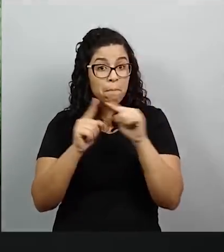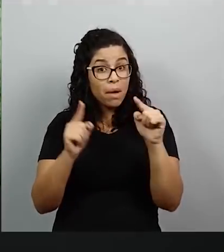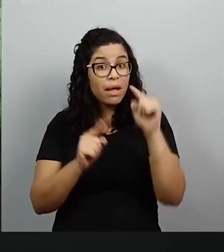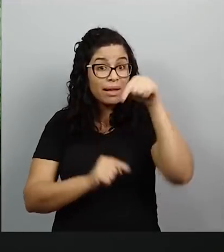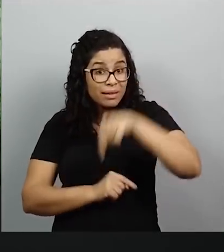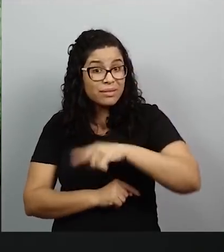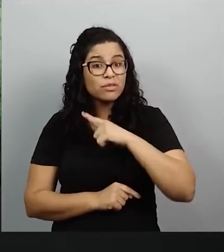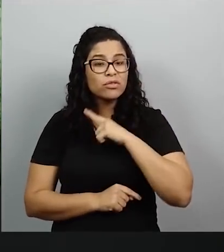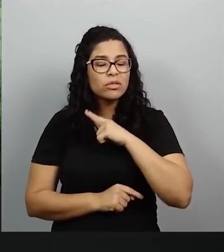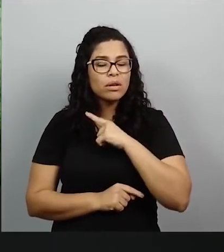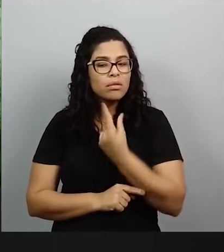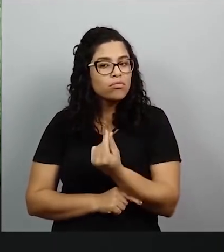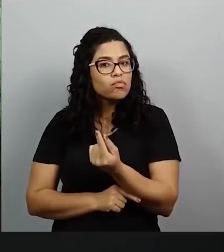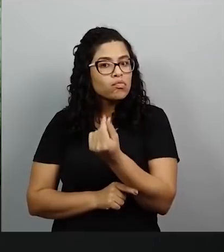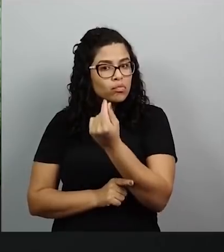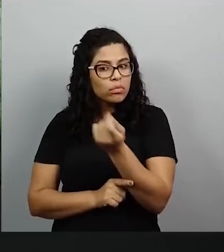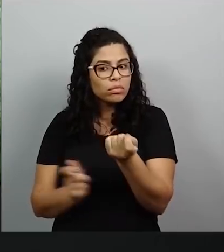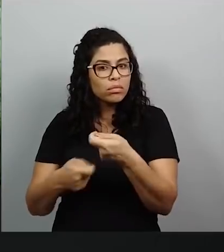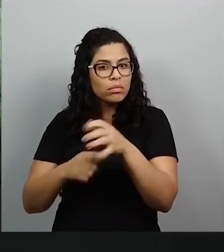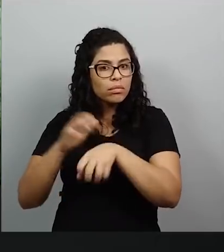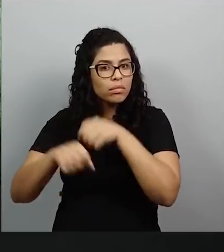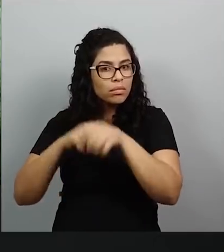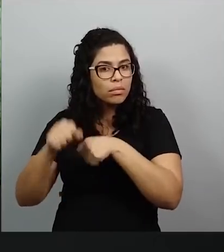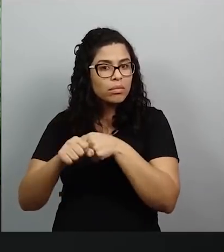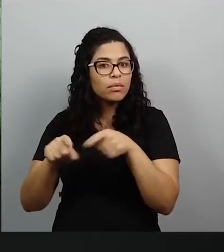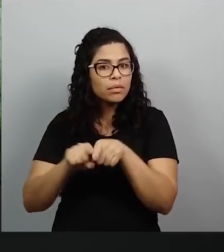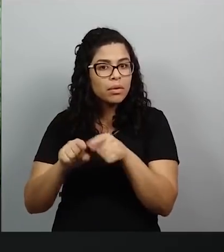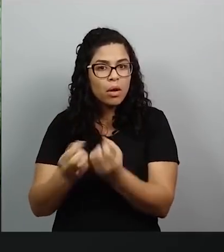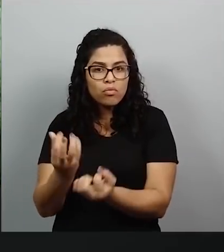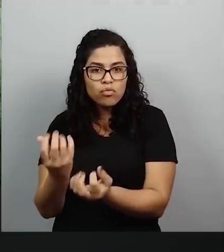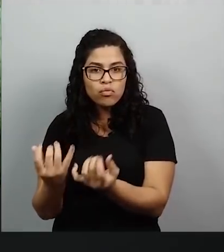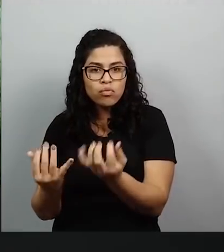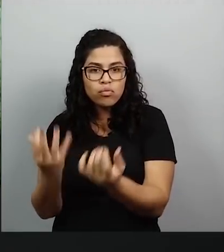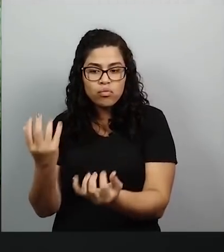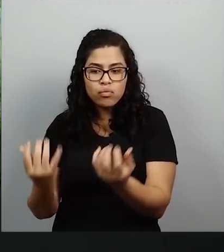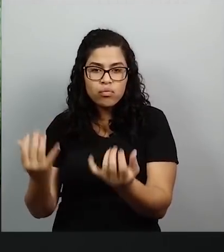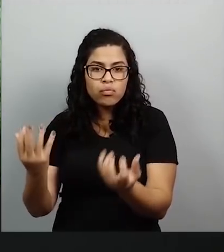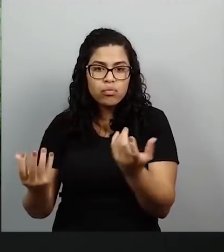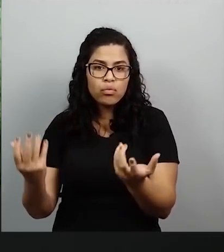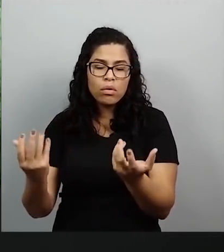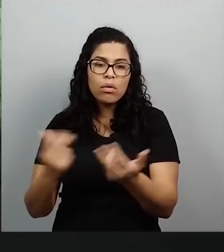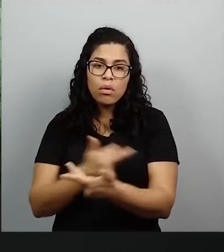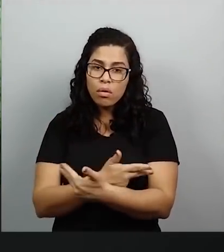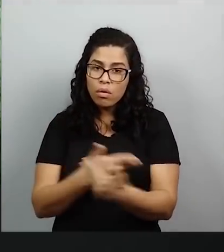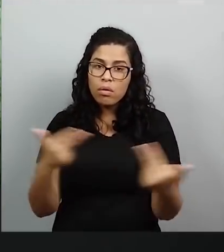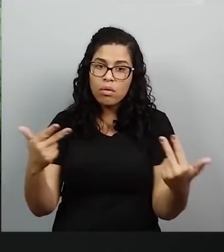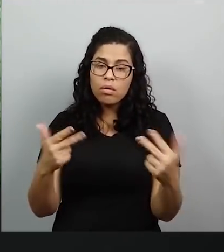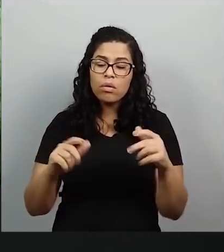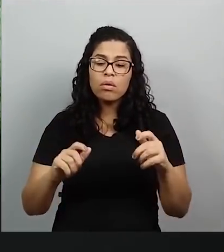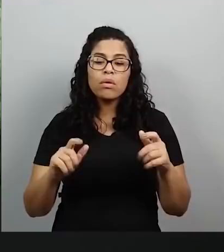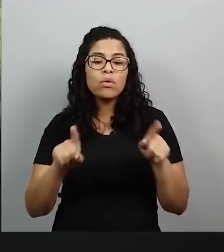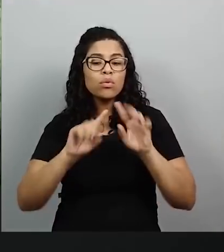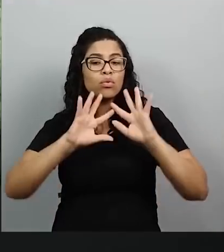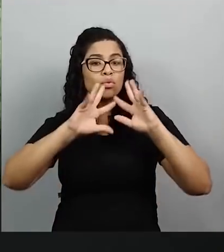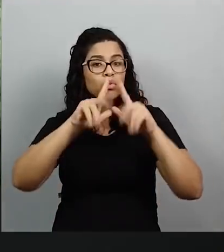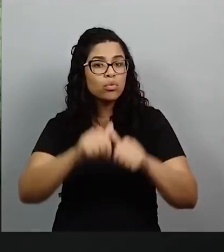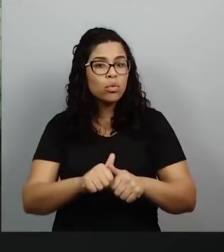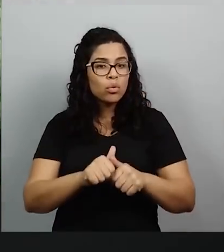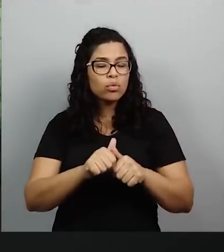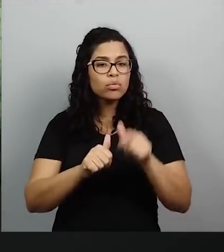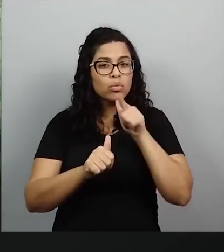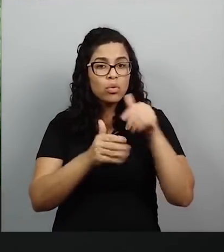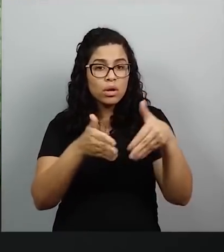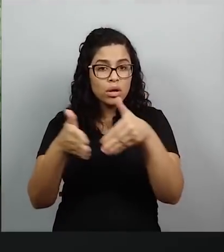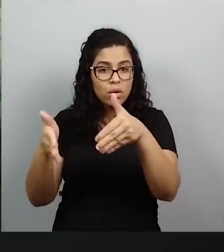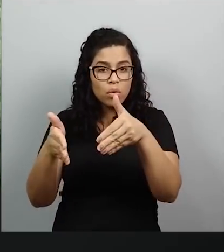aqui uma outra fonte de renda para que eles pudessem explorar. Então, dessa maneira, eles criam diversas fortalezas aqui em todas